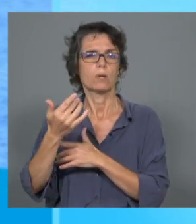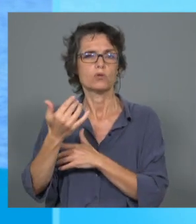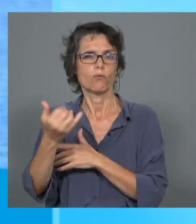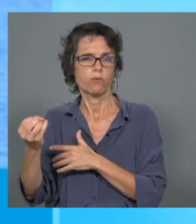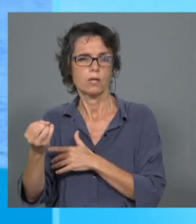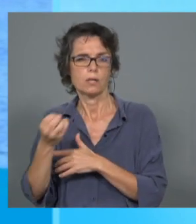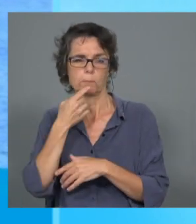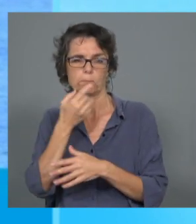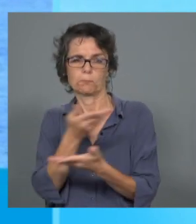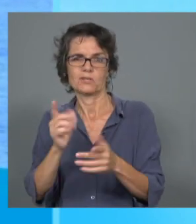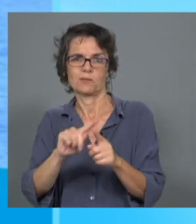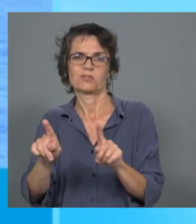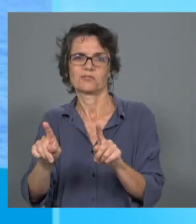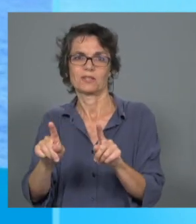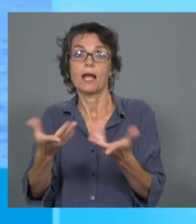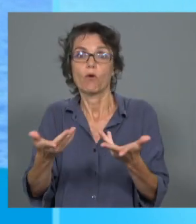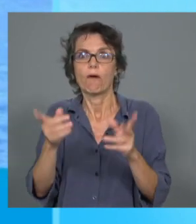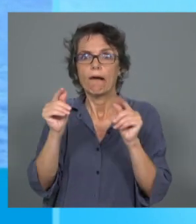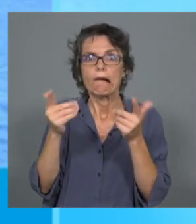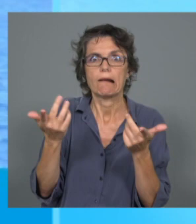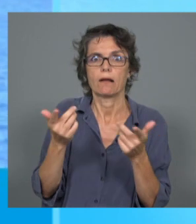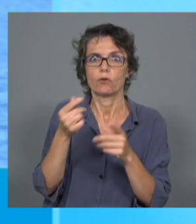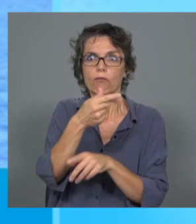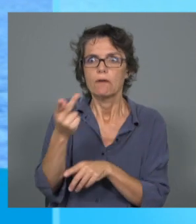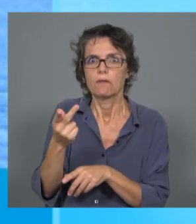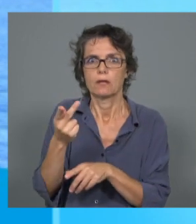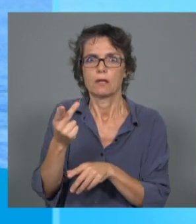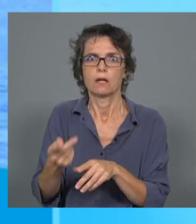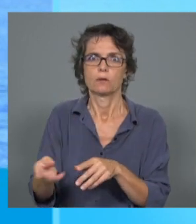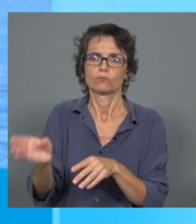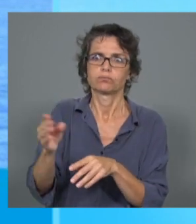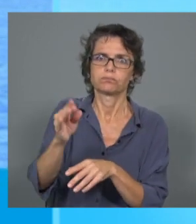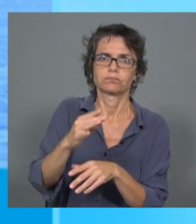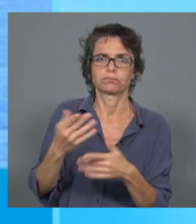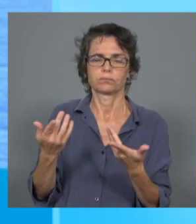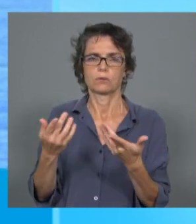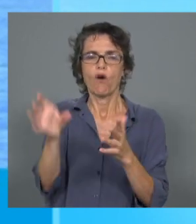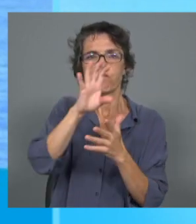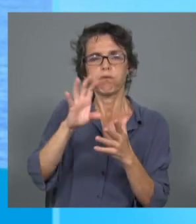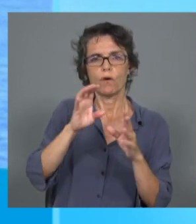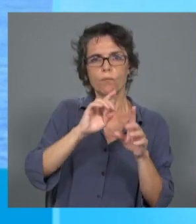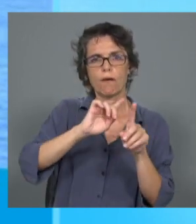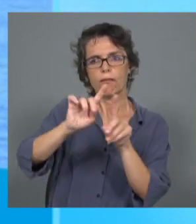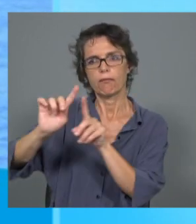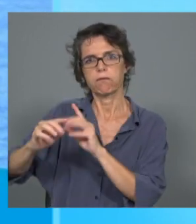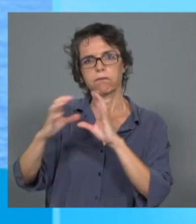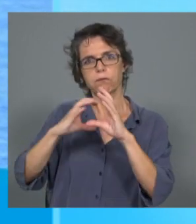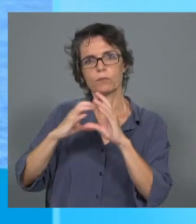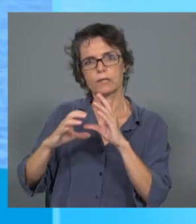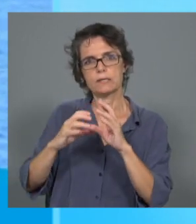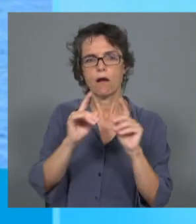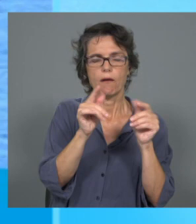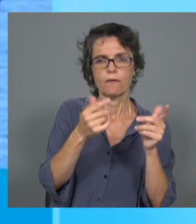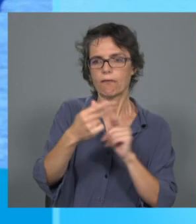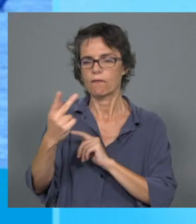E depois com a rádio e a televisão muito mais. E, portanto, as formas de comunicar na sociedade, quer pela rádio, quer pela televisão,